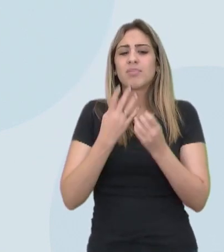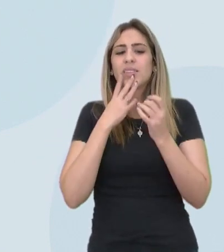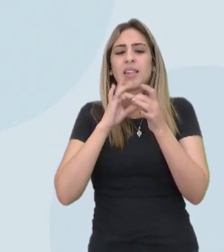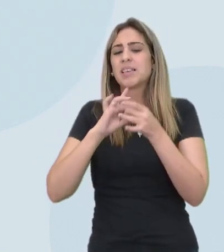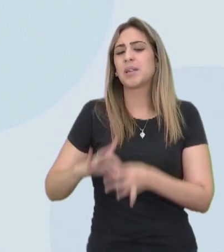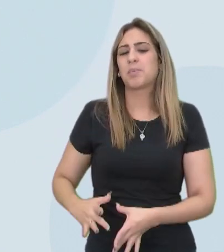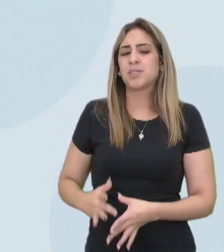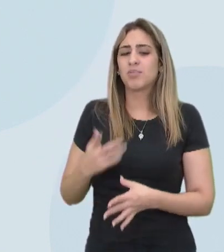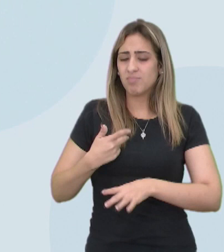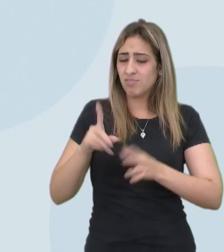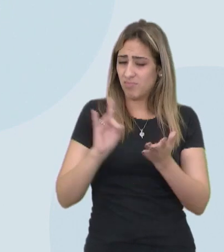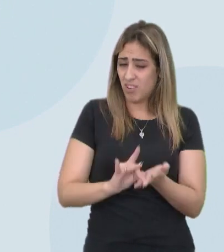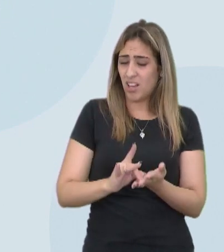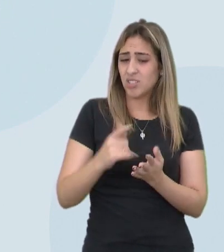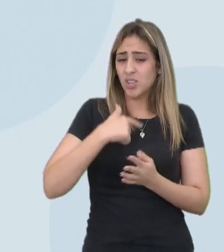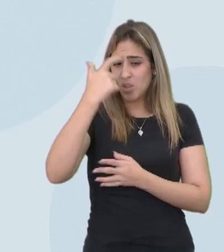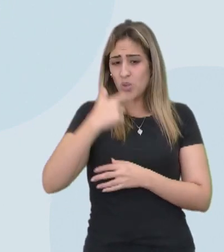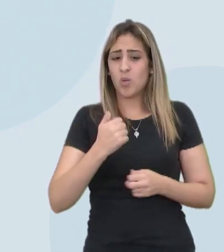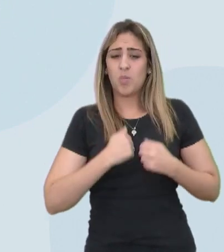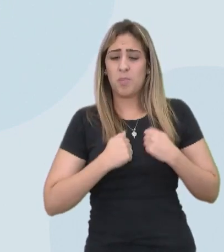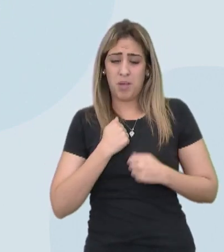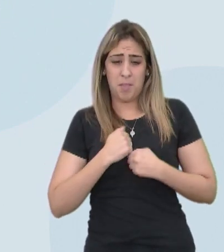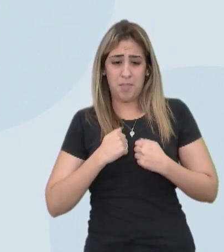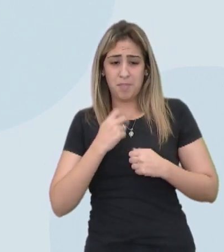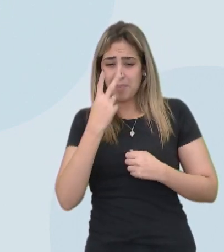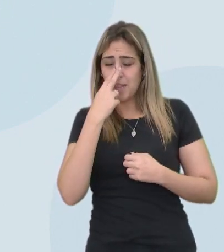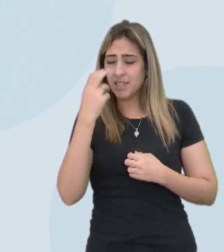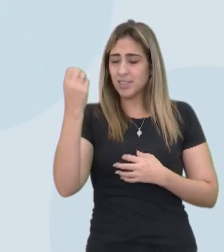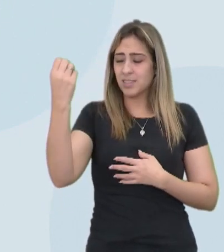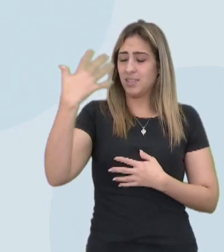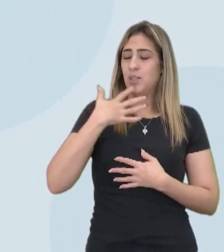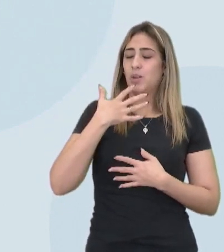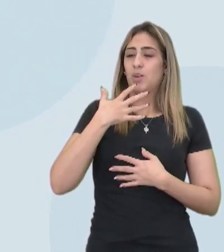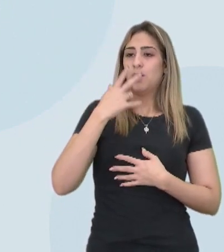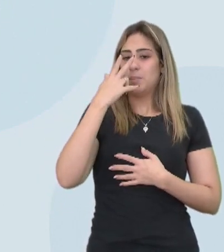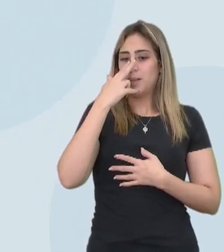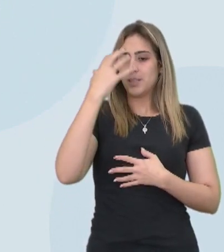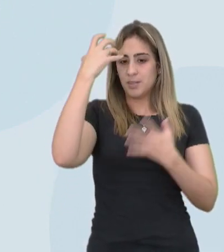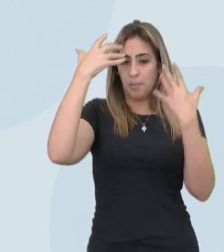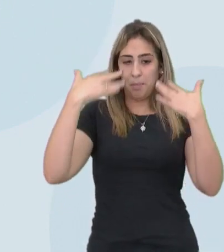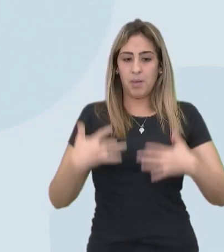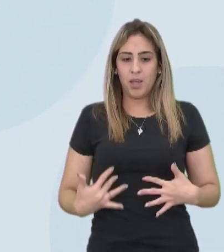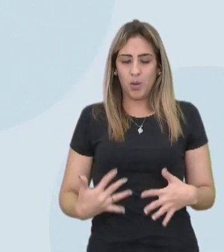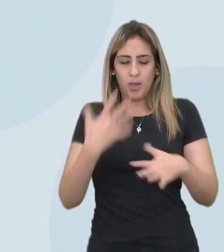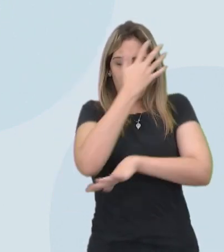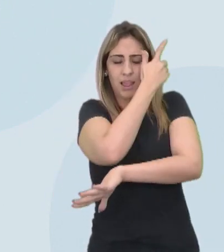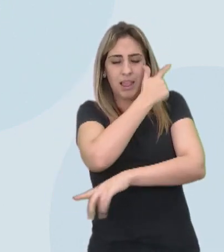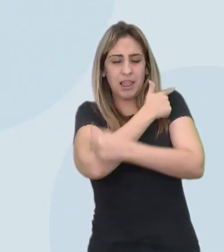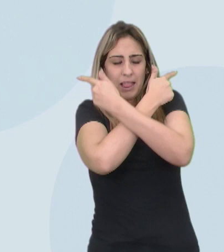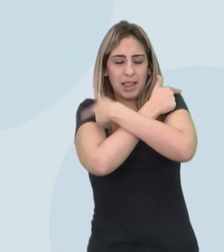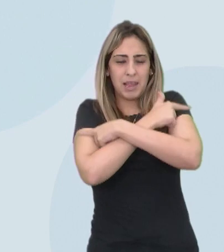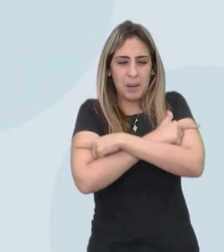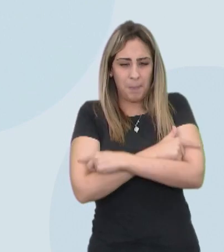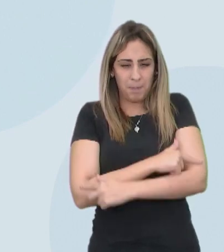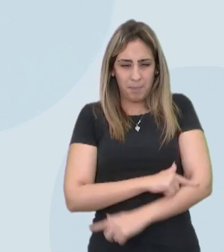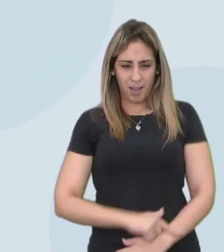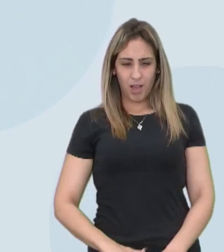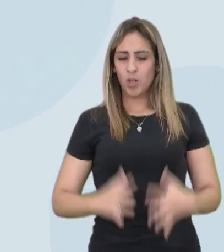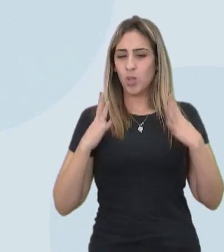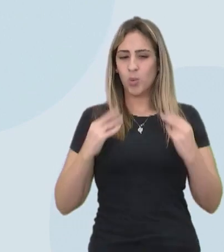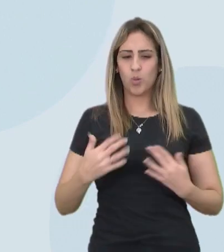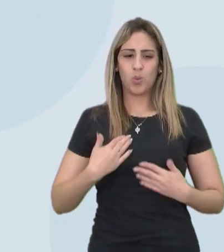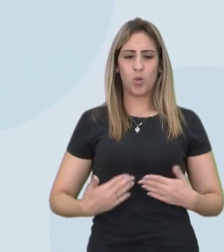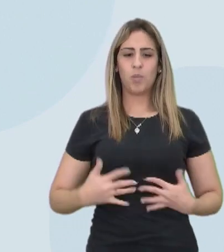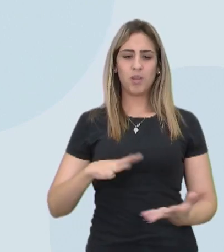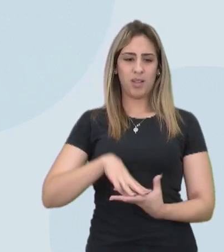decepção. Literalmente, tomei um banho de sal grosso e vinagre para desinfetar as feridas do corpo e